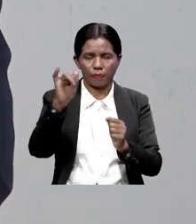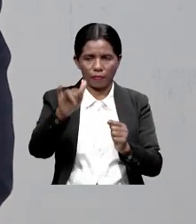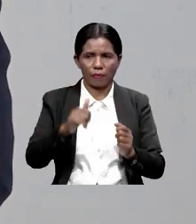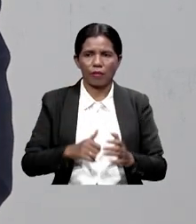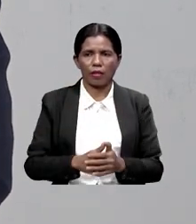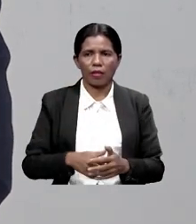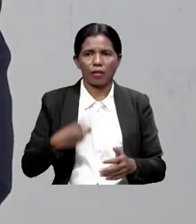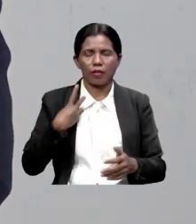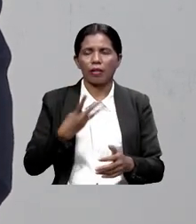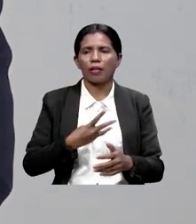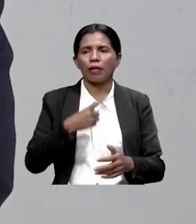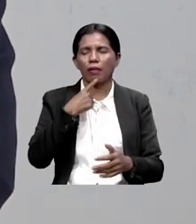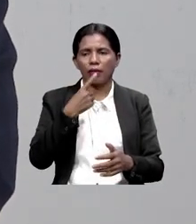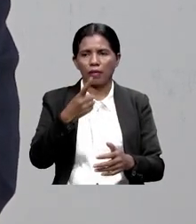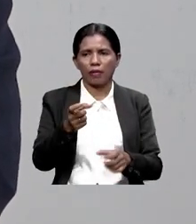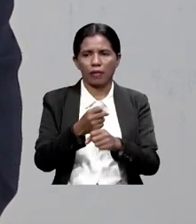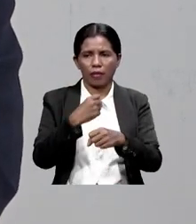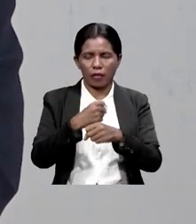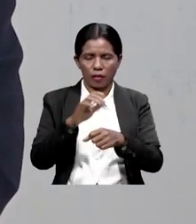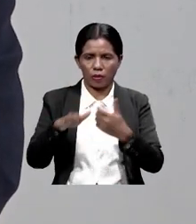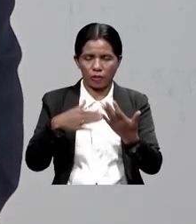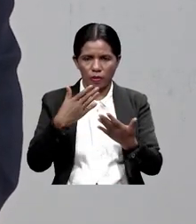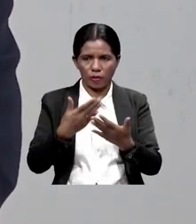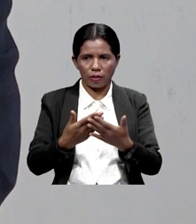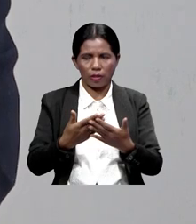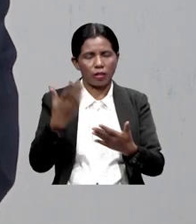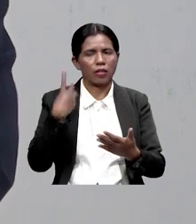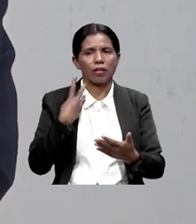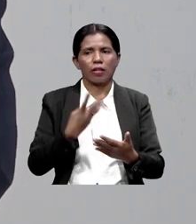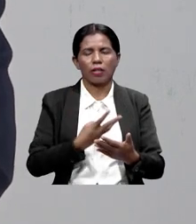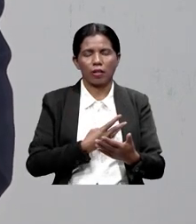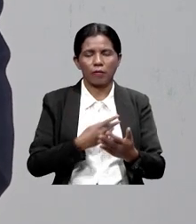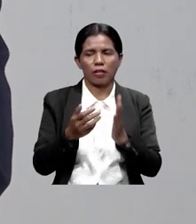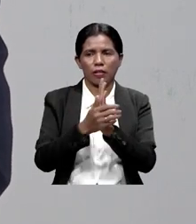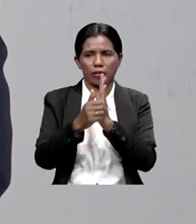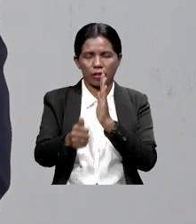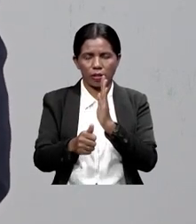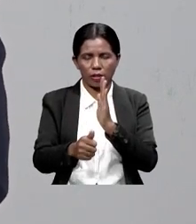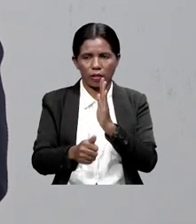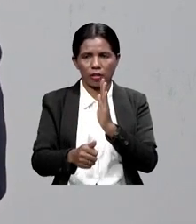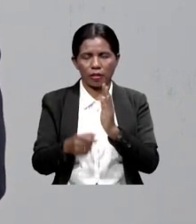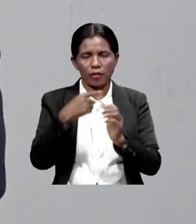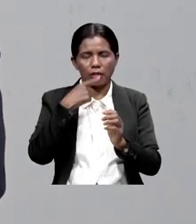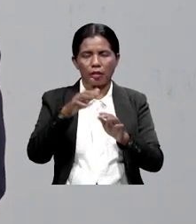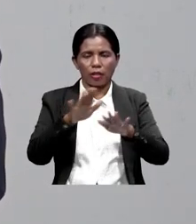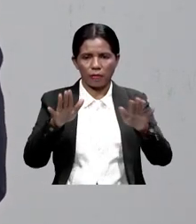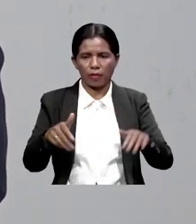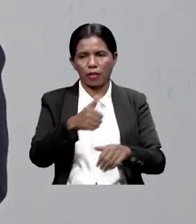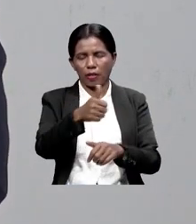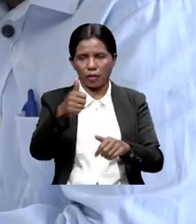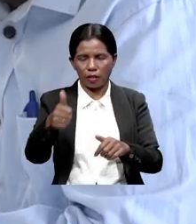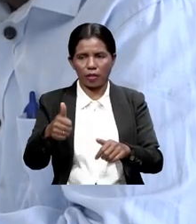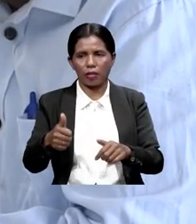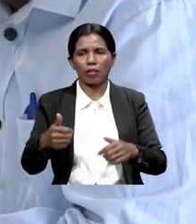a me compromete a tu halo para tu tudo bem e a minha capacidade a tu garante cada que vai que leida e a minha